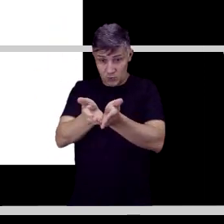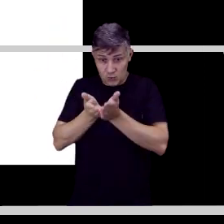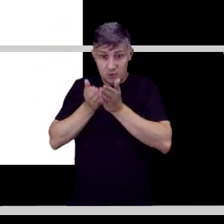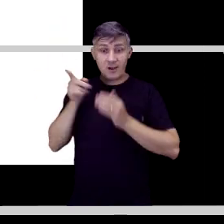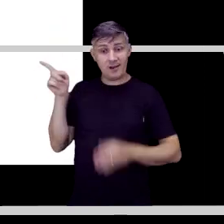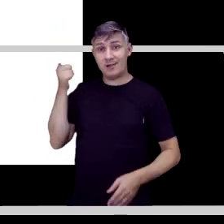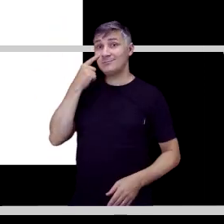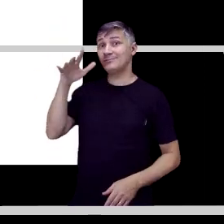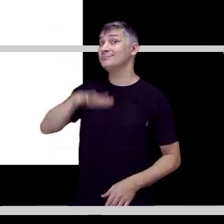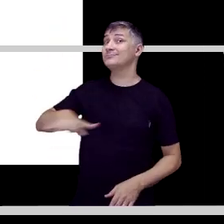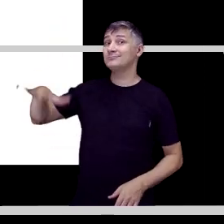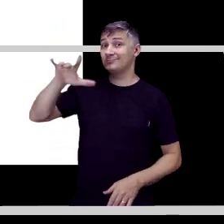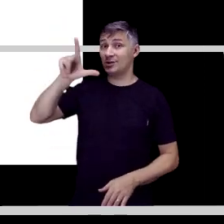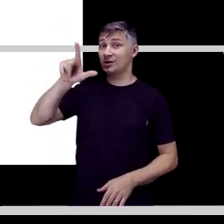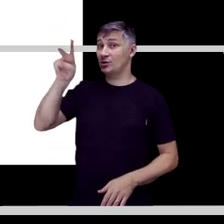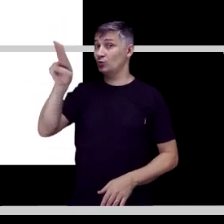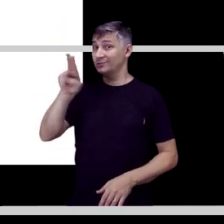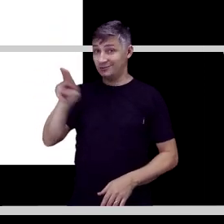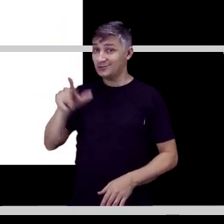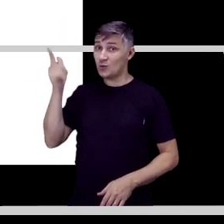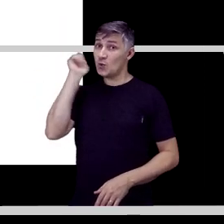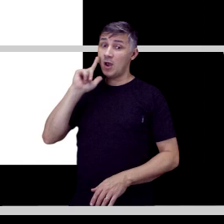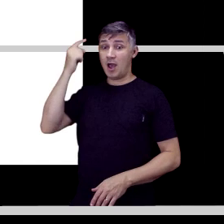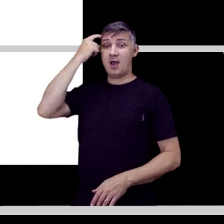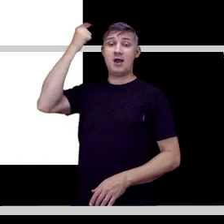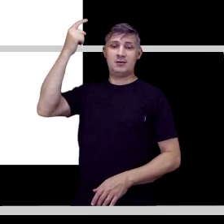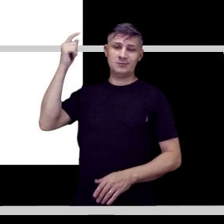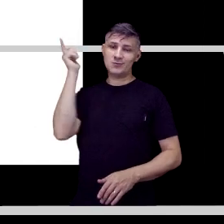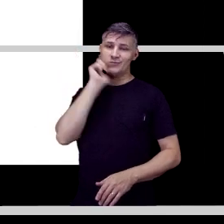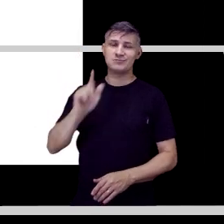gerando essa ambiência e essa luz que a gente procurava